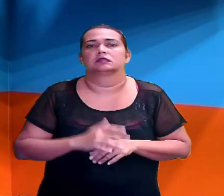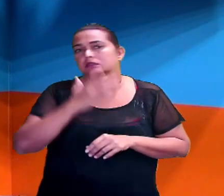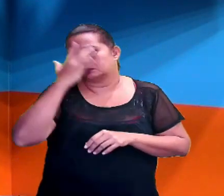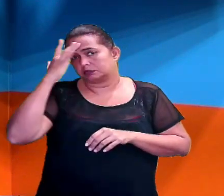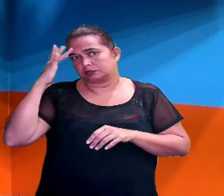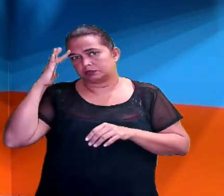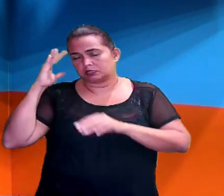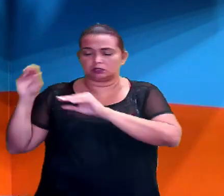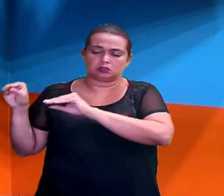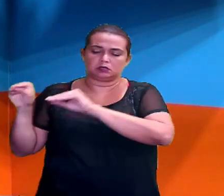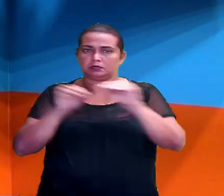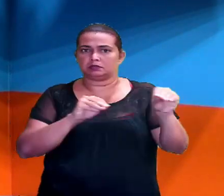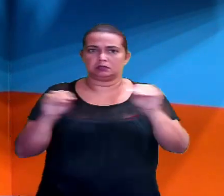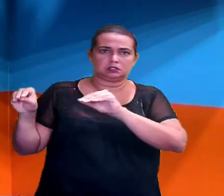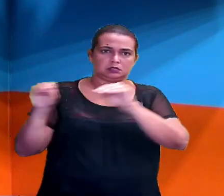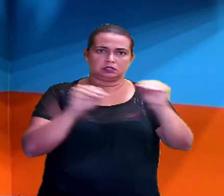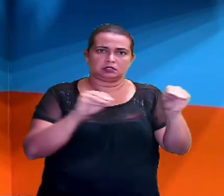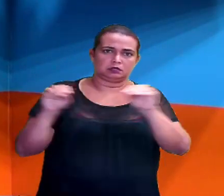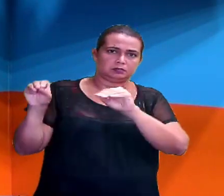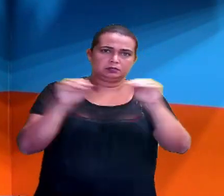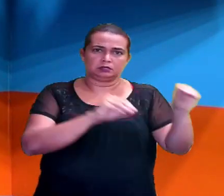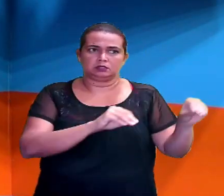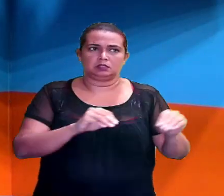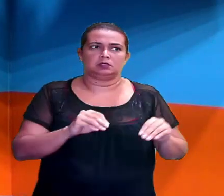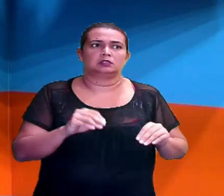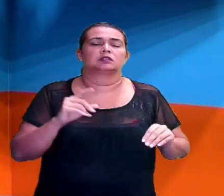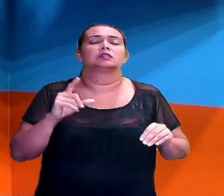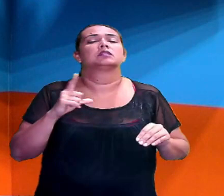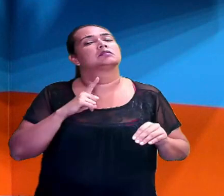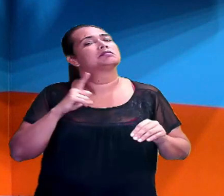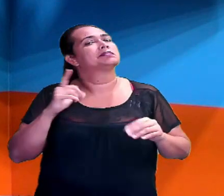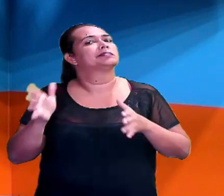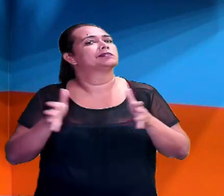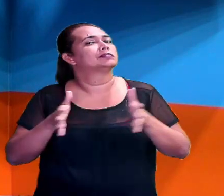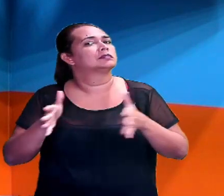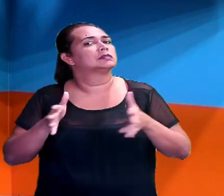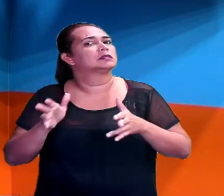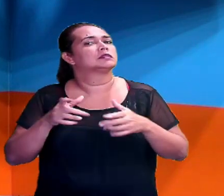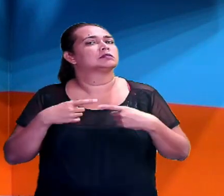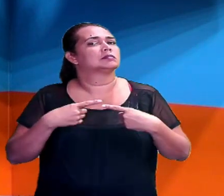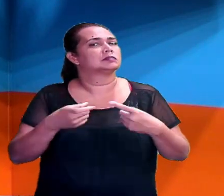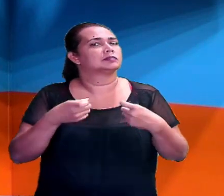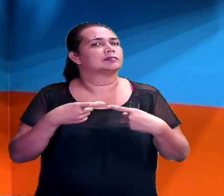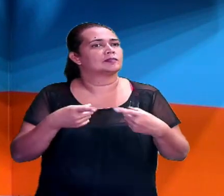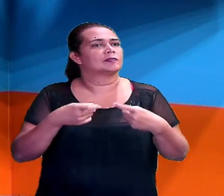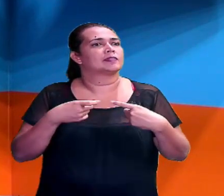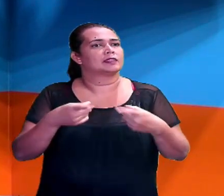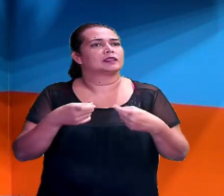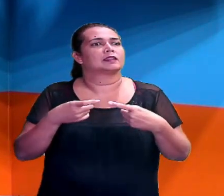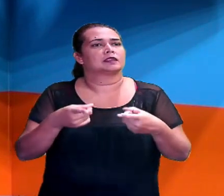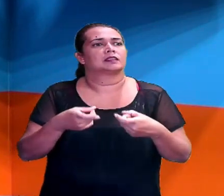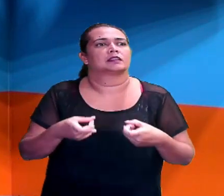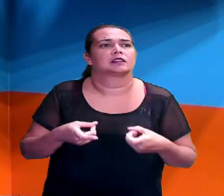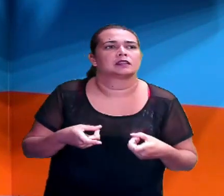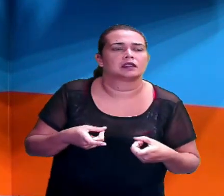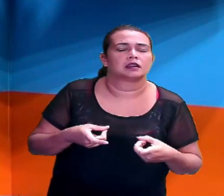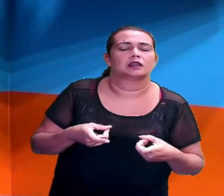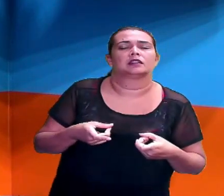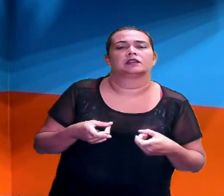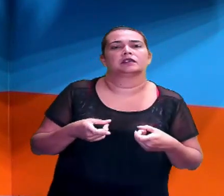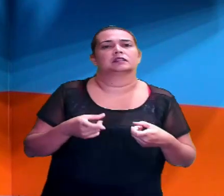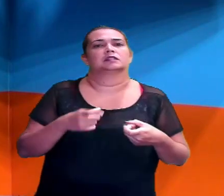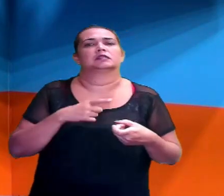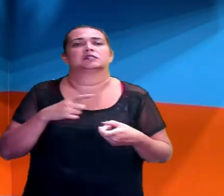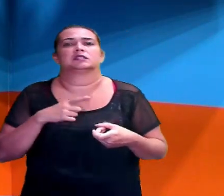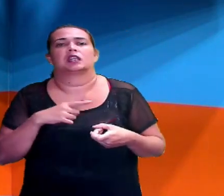imigrações, né. Só que também durante o período da guerra, né, nós tivemos a migração, né, em períodos, né, de conflito, nas grandes guerras,